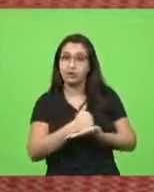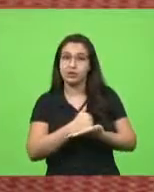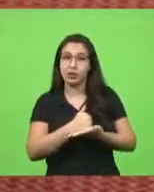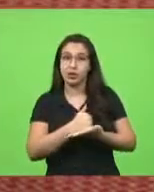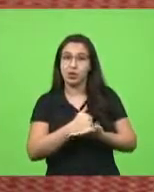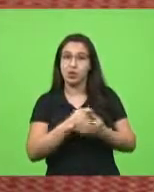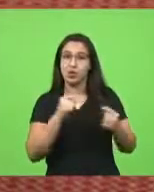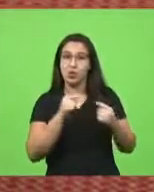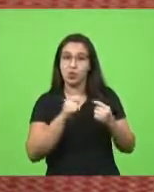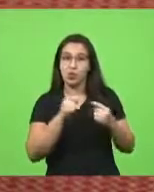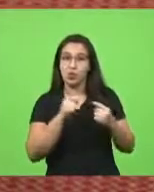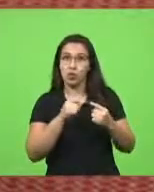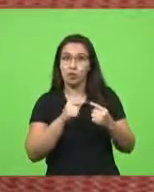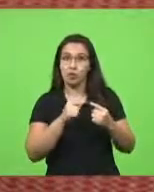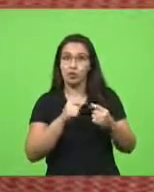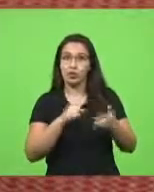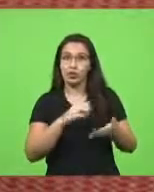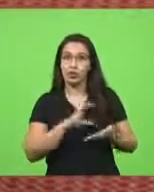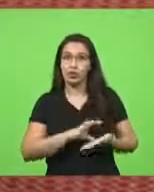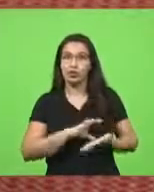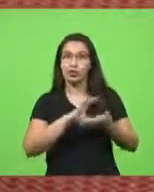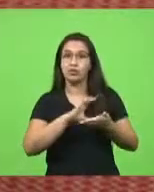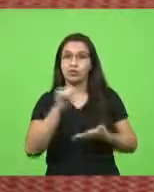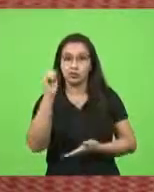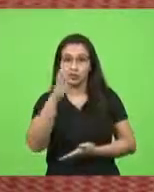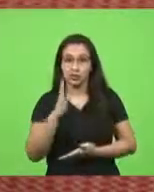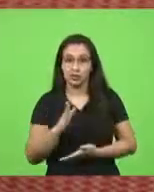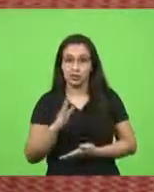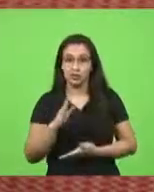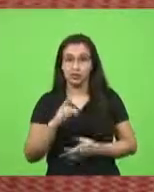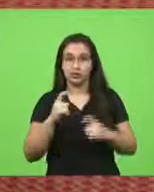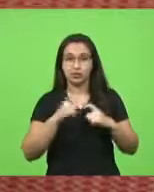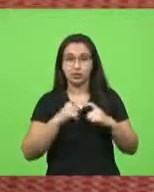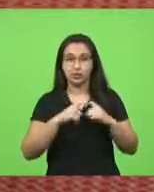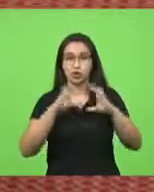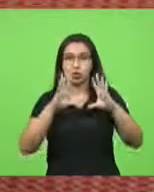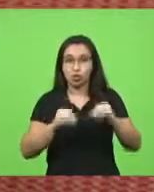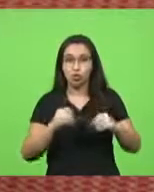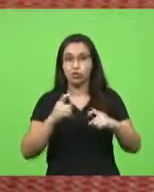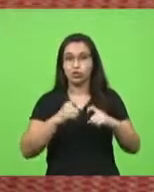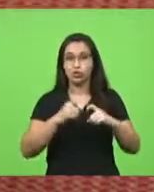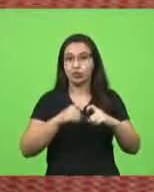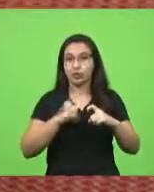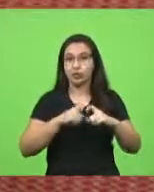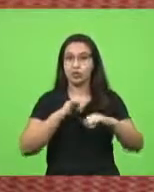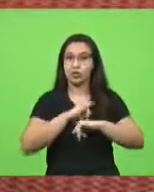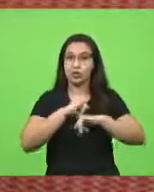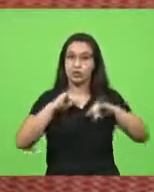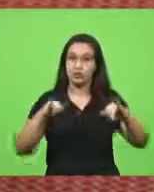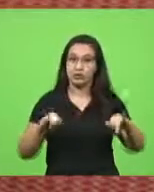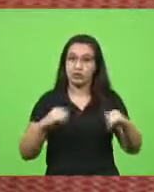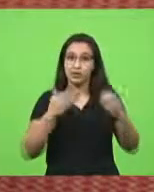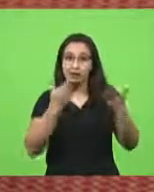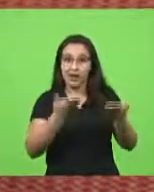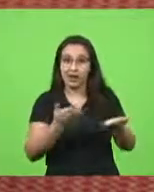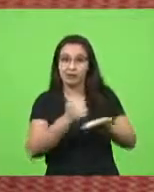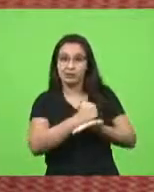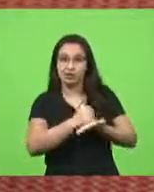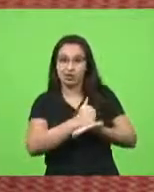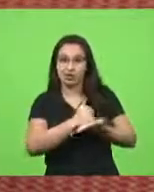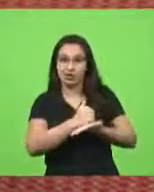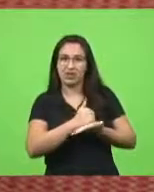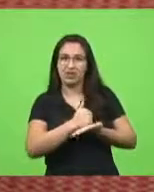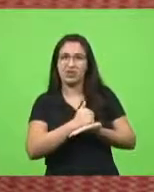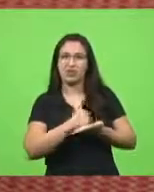Conselho Nacional de Medicina, todos os médicos do Brasil, disseram que esses medicamentos,